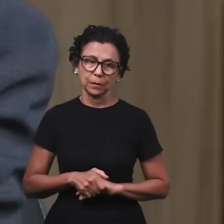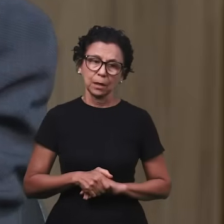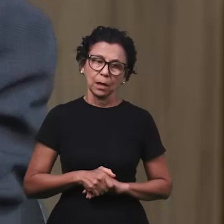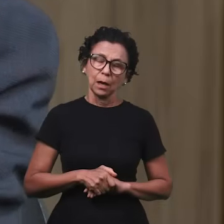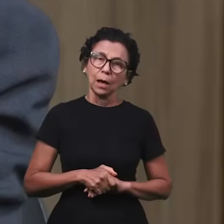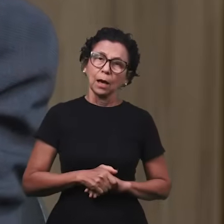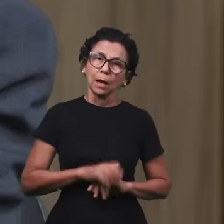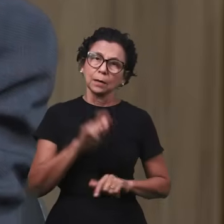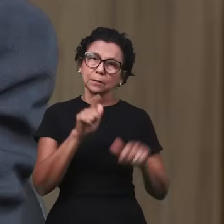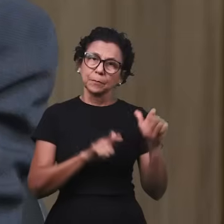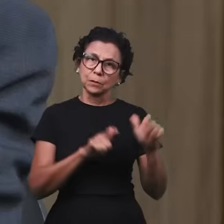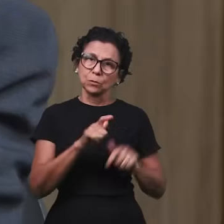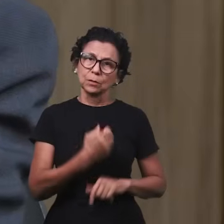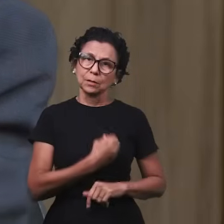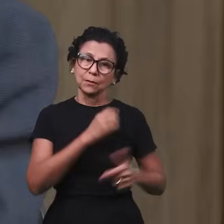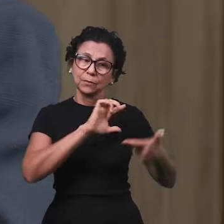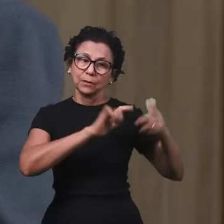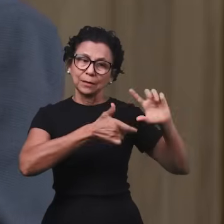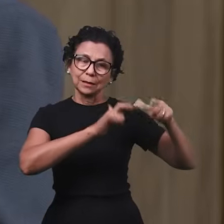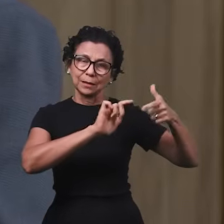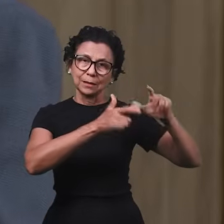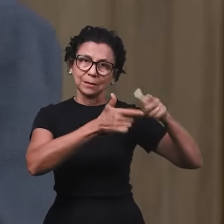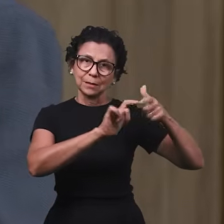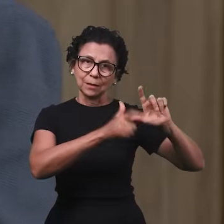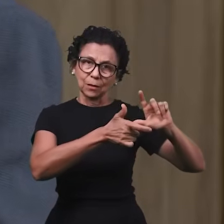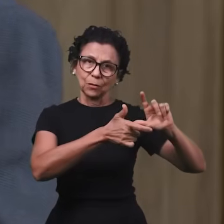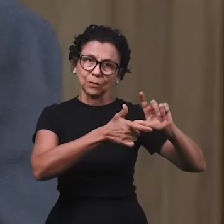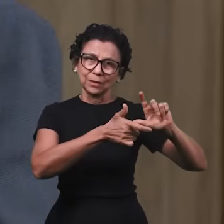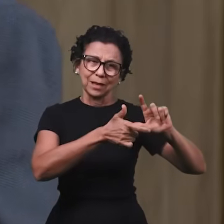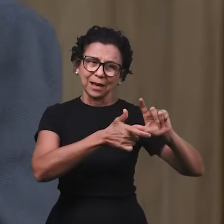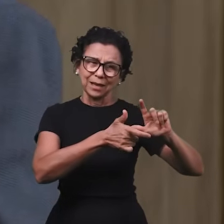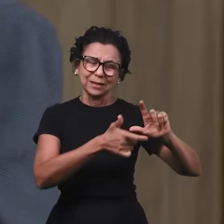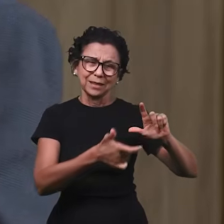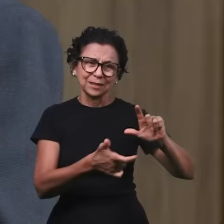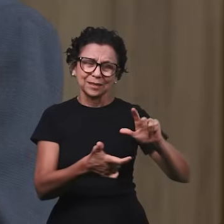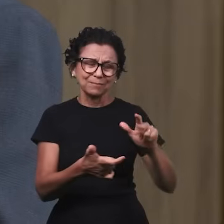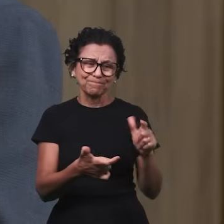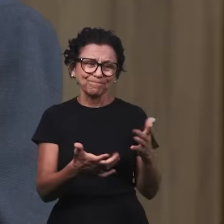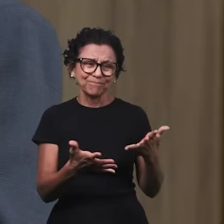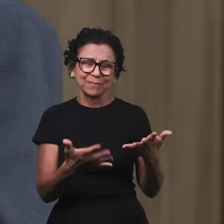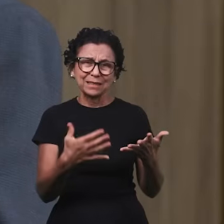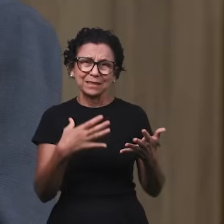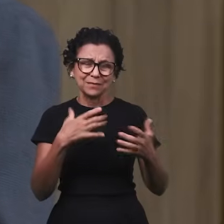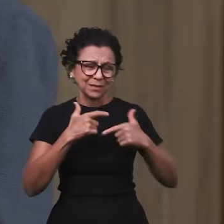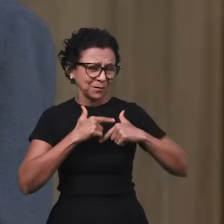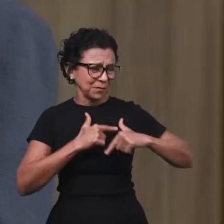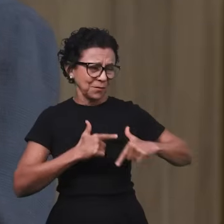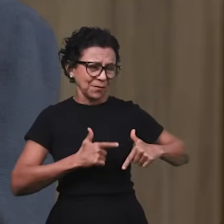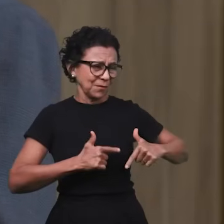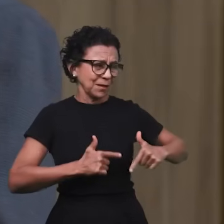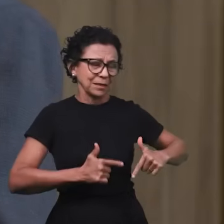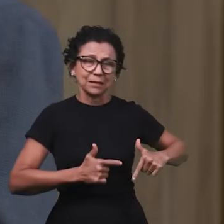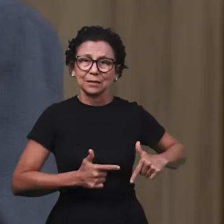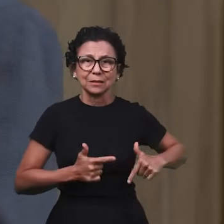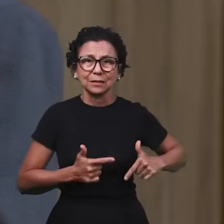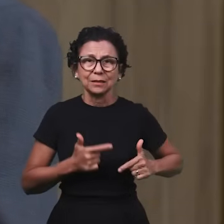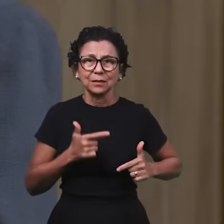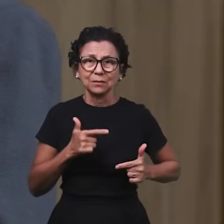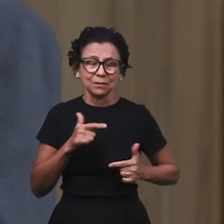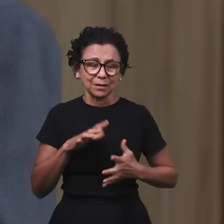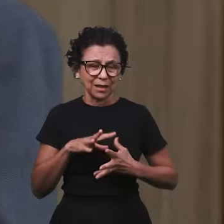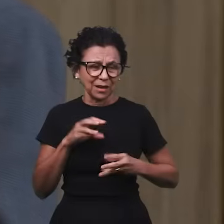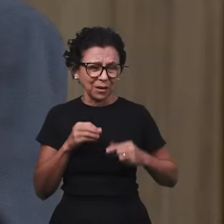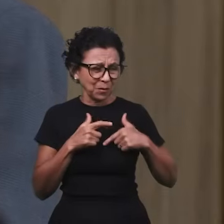racional, na verdade, elas saem pela sede da alma. A sede da alma é que leva exatamente as pessoas